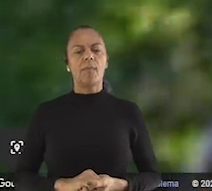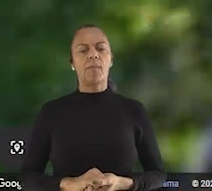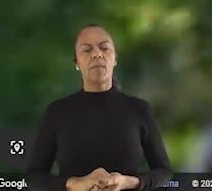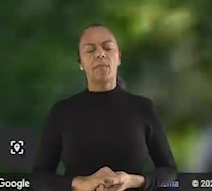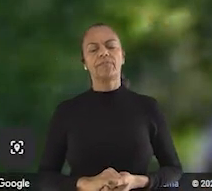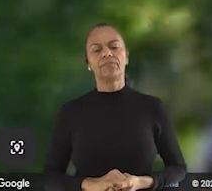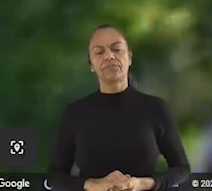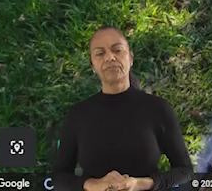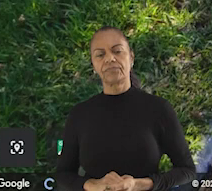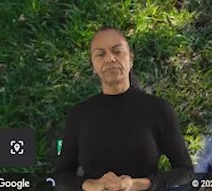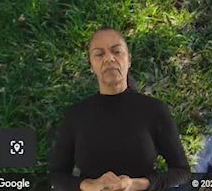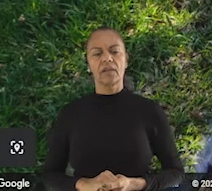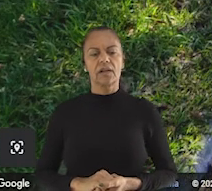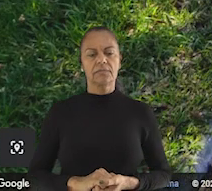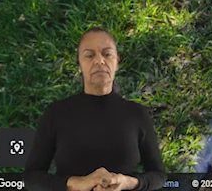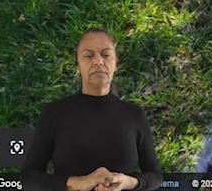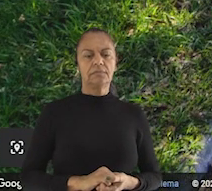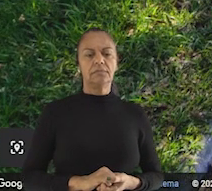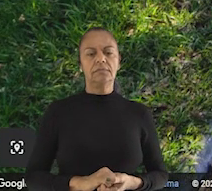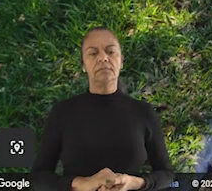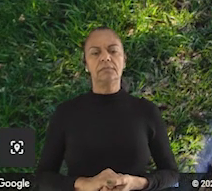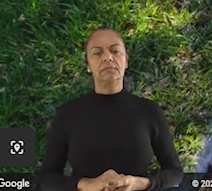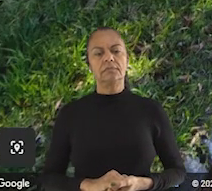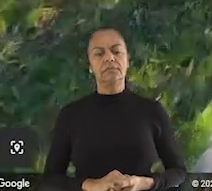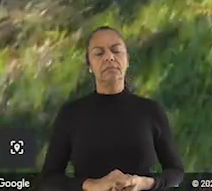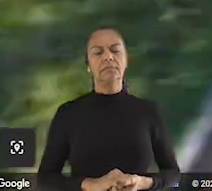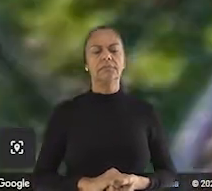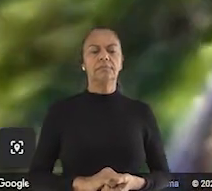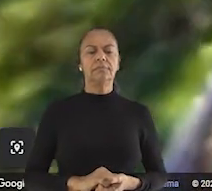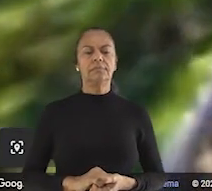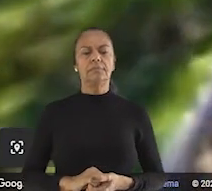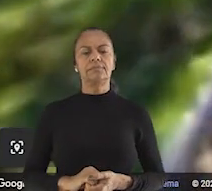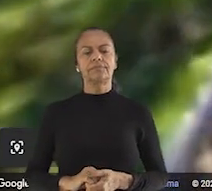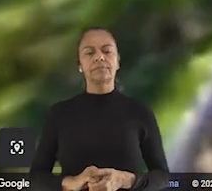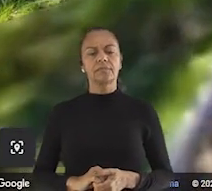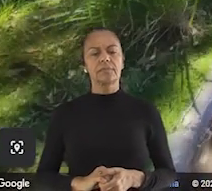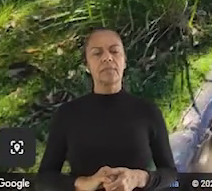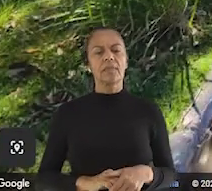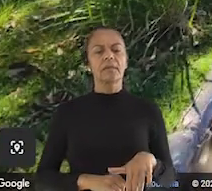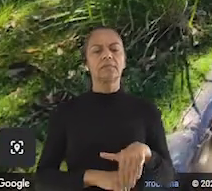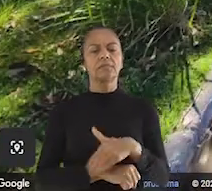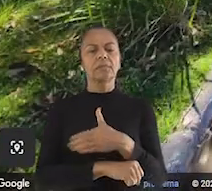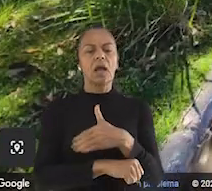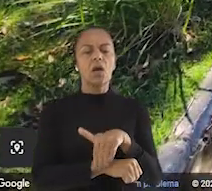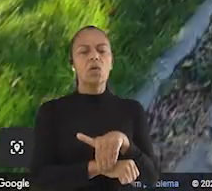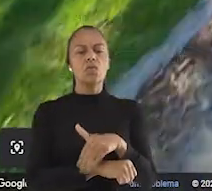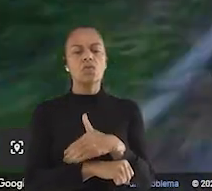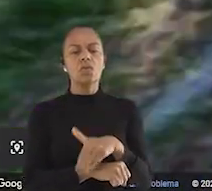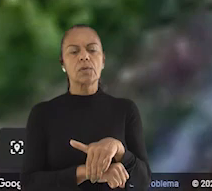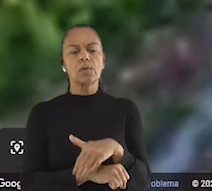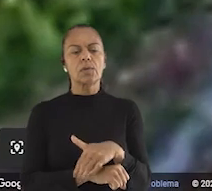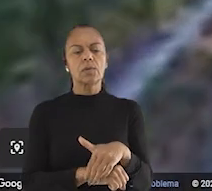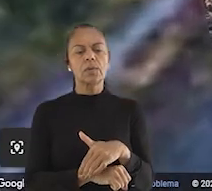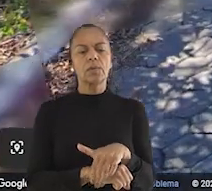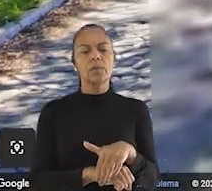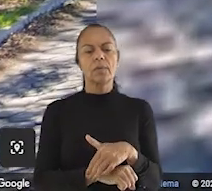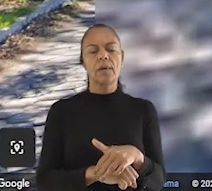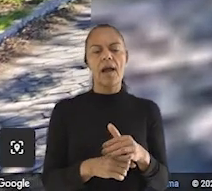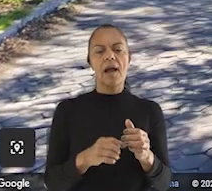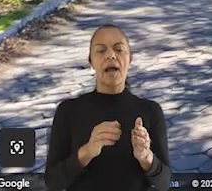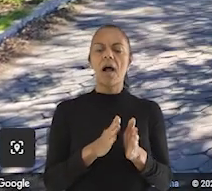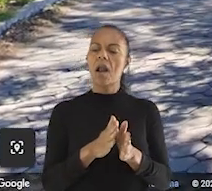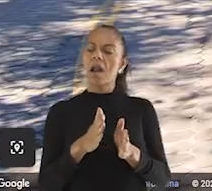O carro do satélite, do GPS do Google passou pela ruazinha que